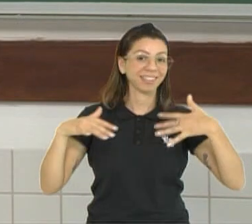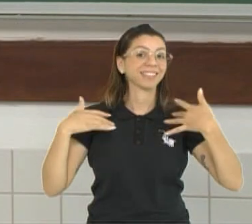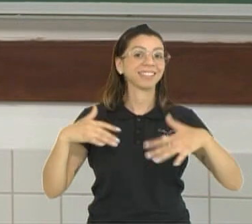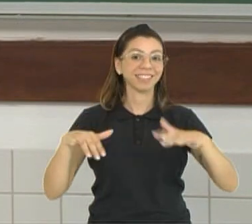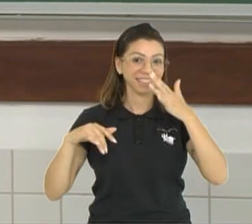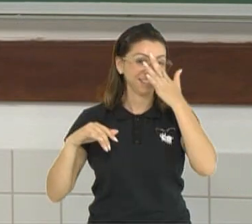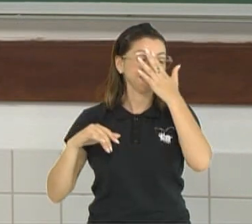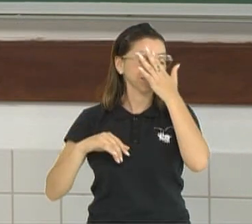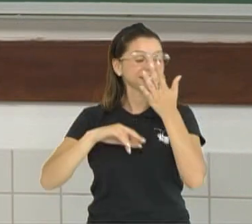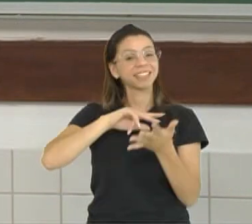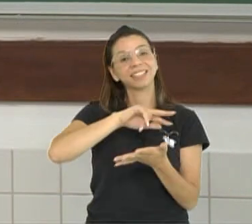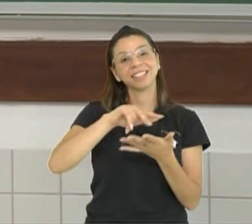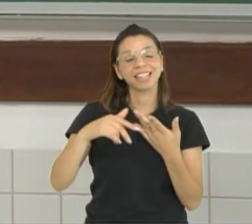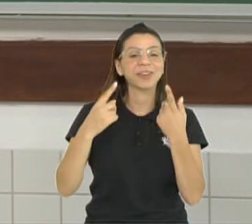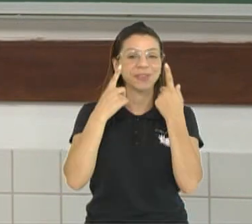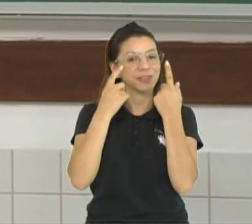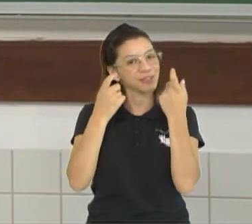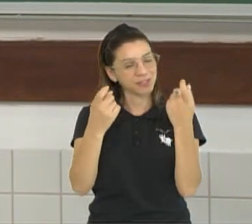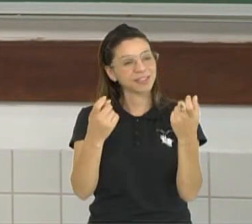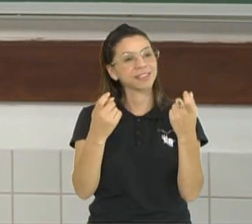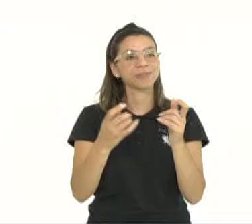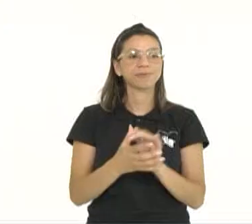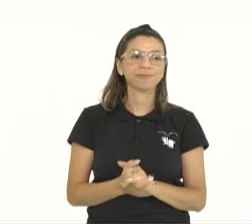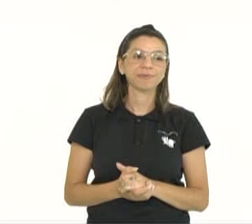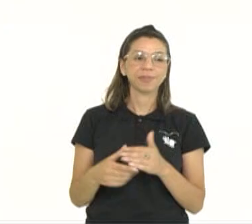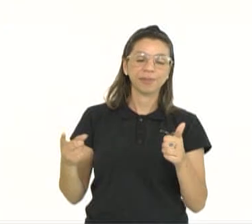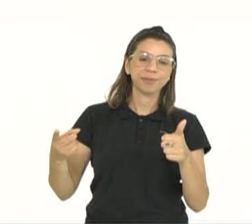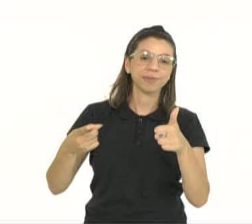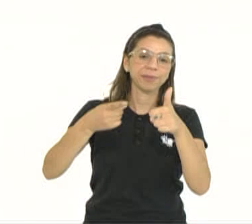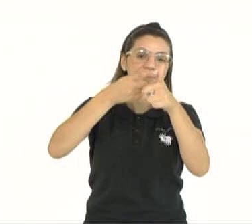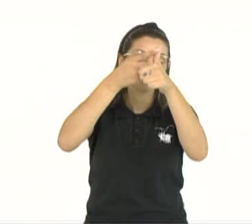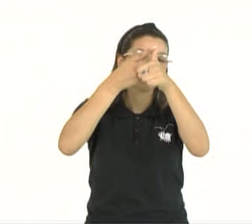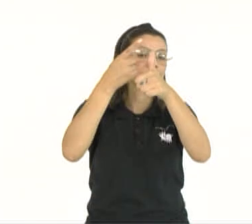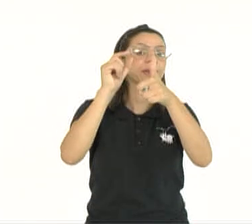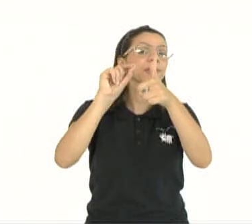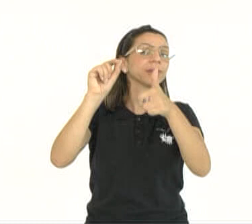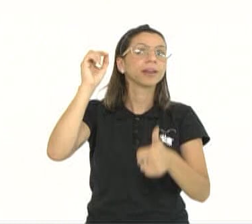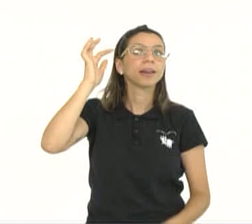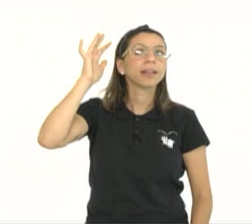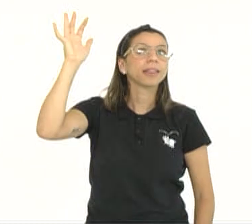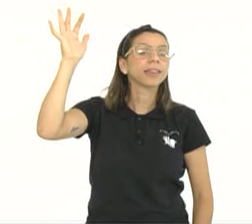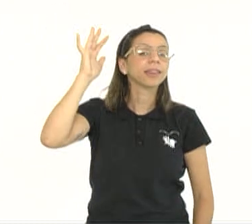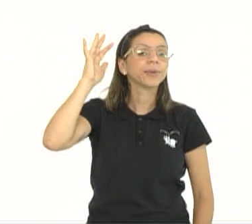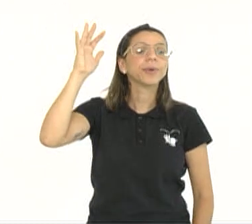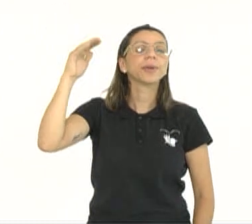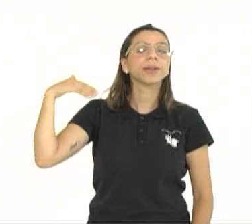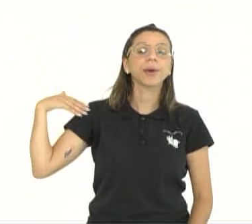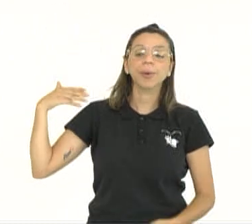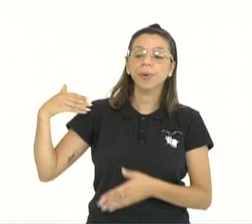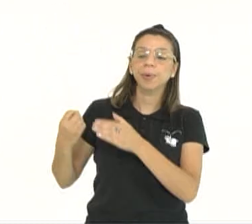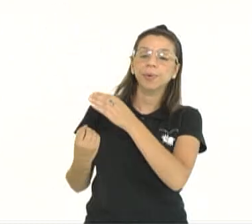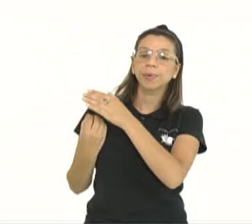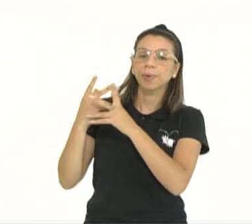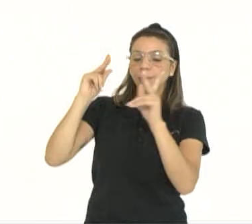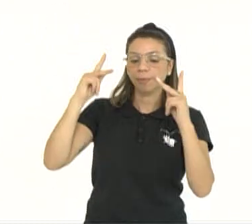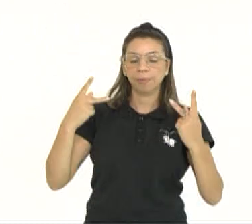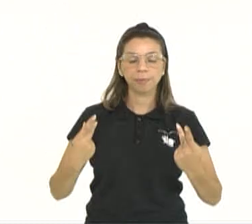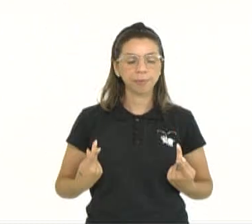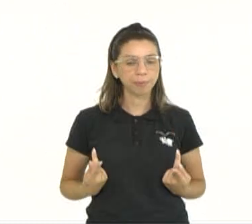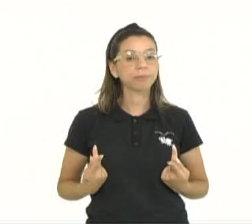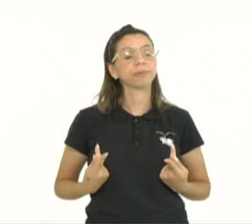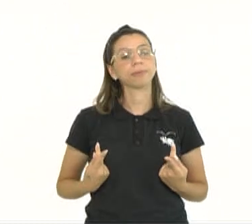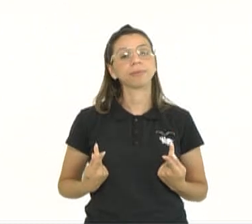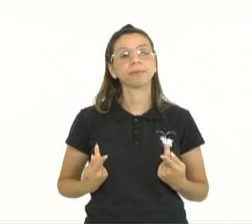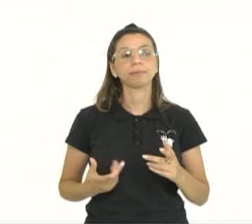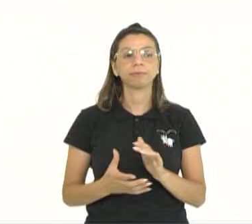faz parte de muitas curiosidades da gente. Primeiro, nós vimos as teorias do surgimento da humanidade, algumas delas